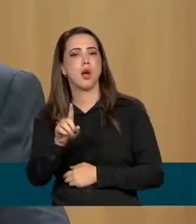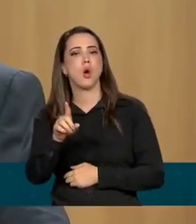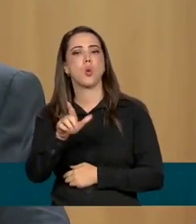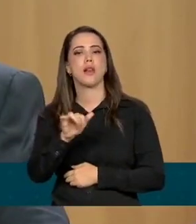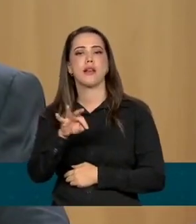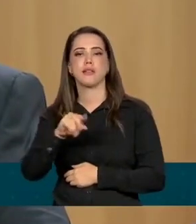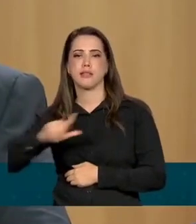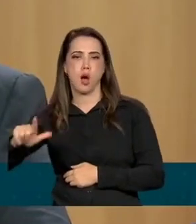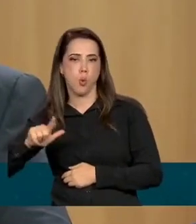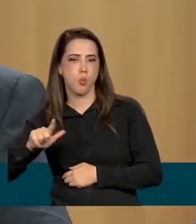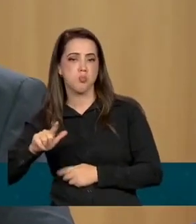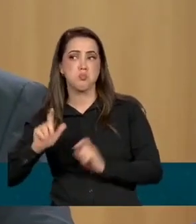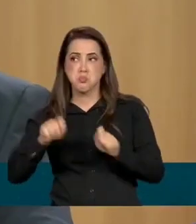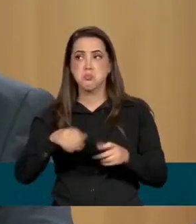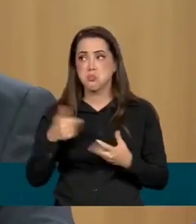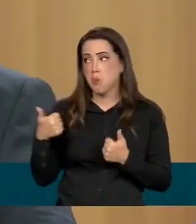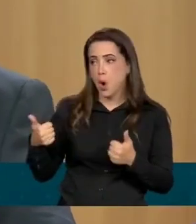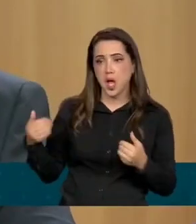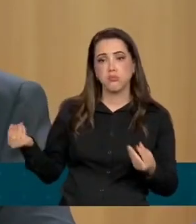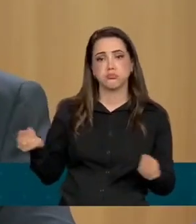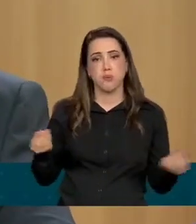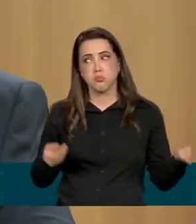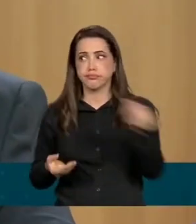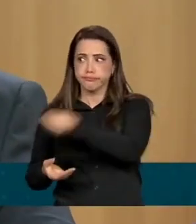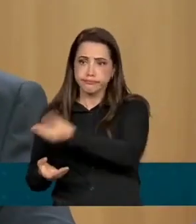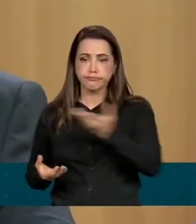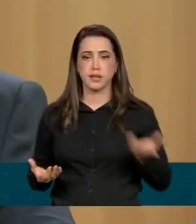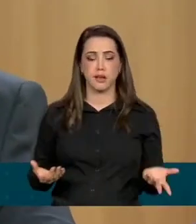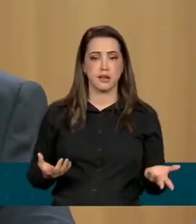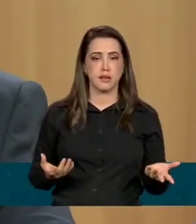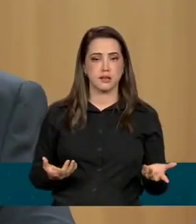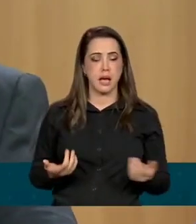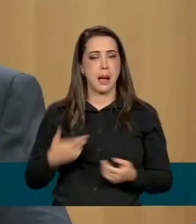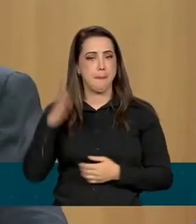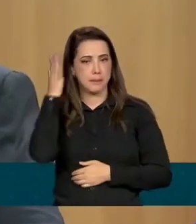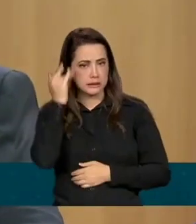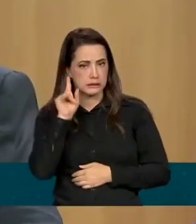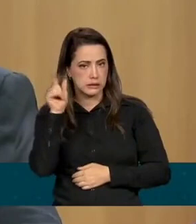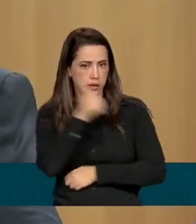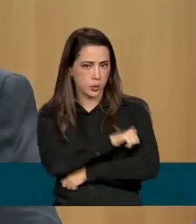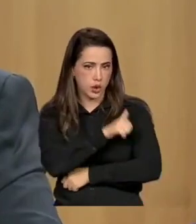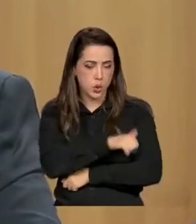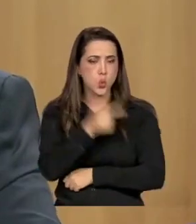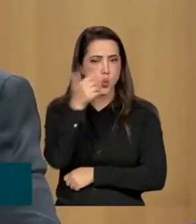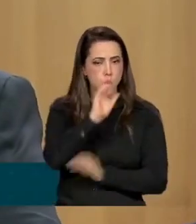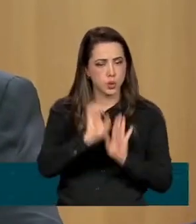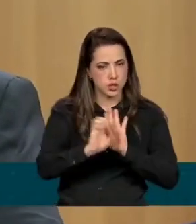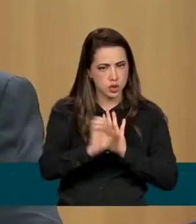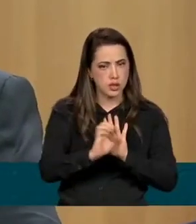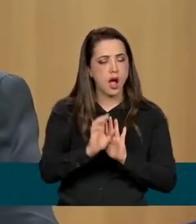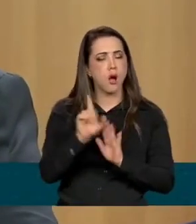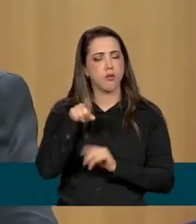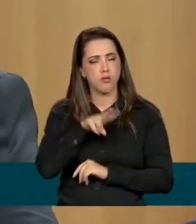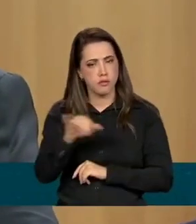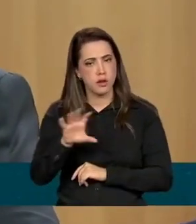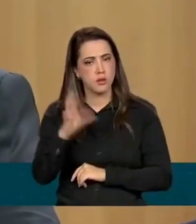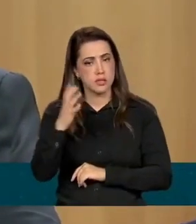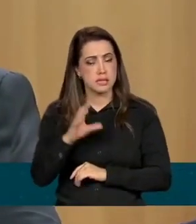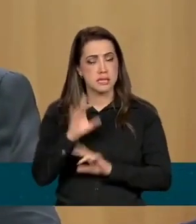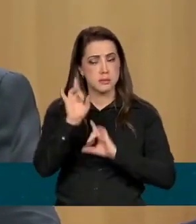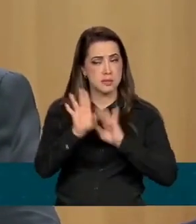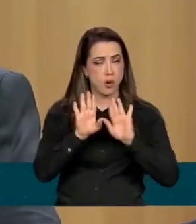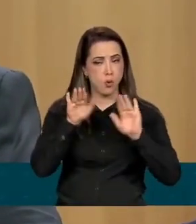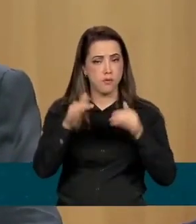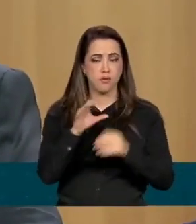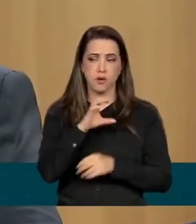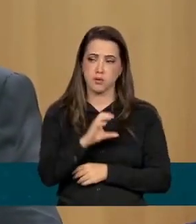Rio de Janeiro, eu vou assinar outro edital de mais 100 milhões, específico para as guardas